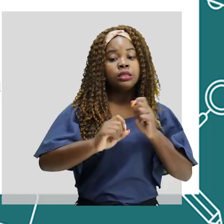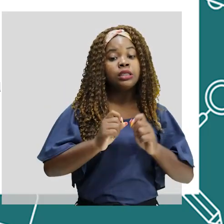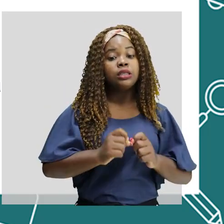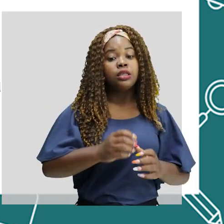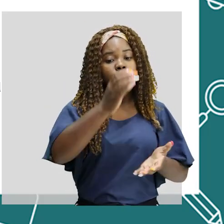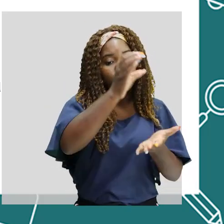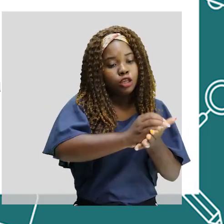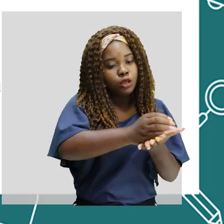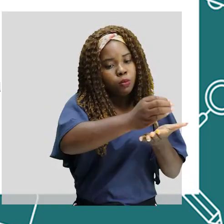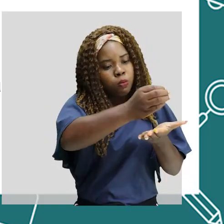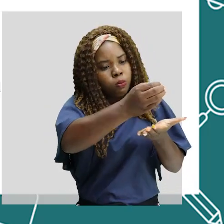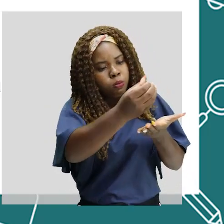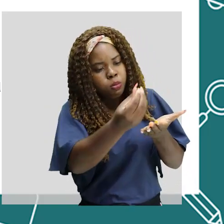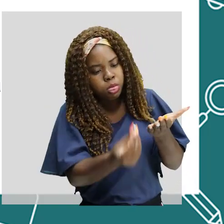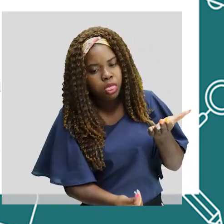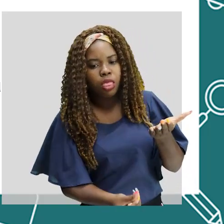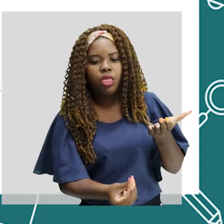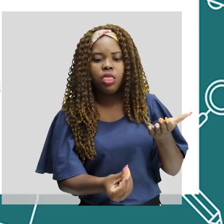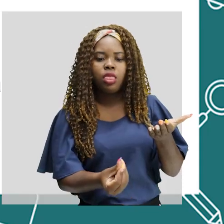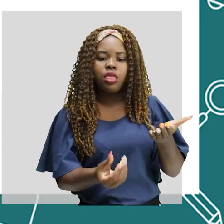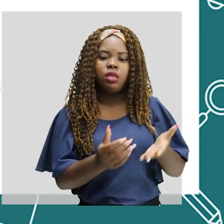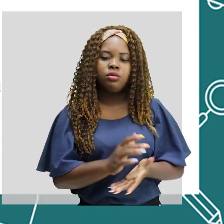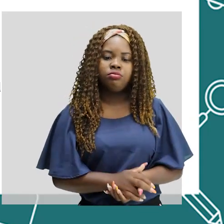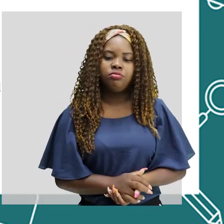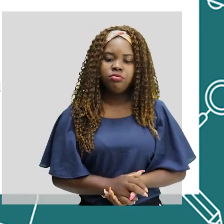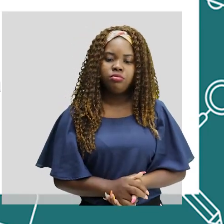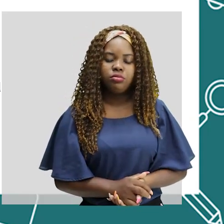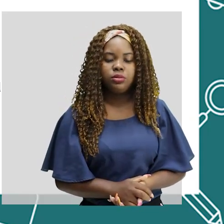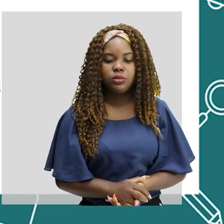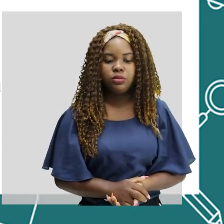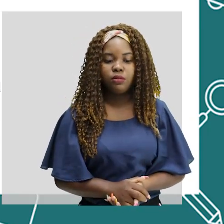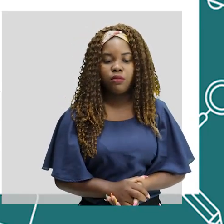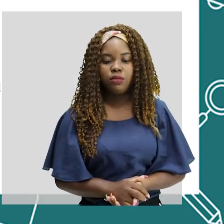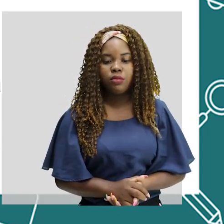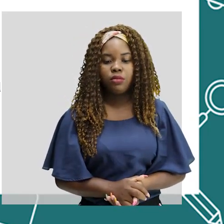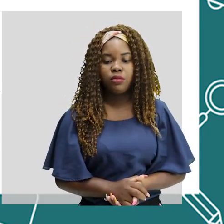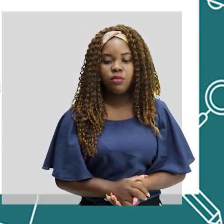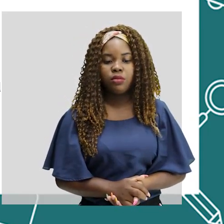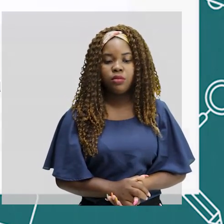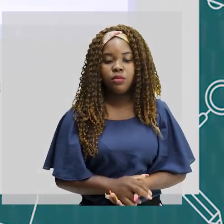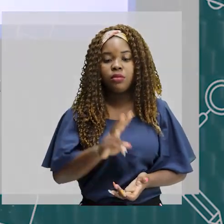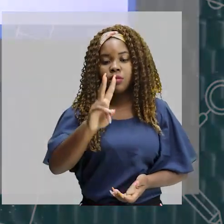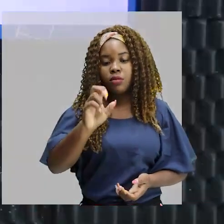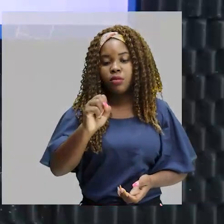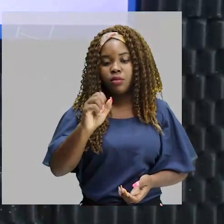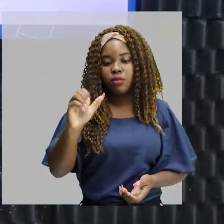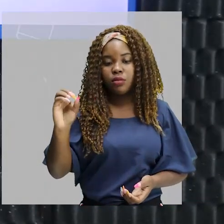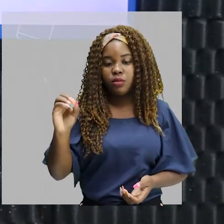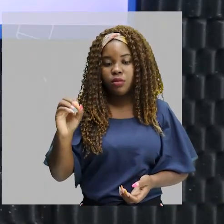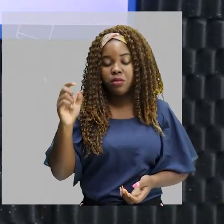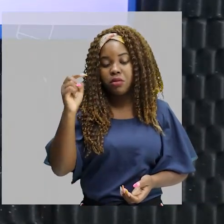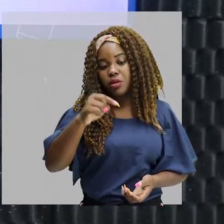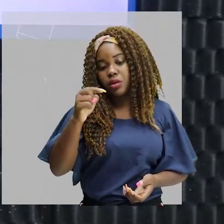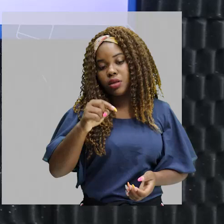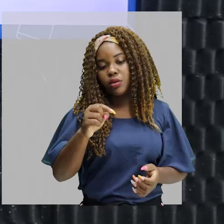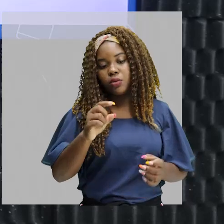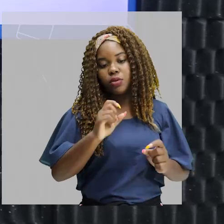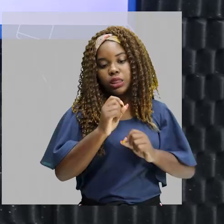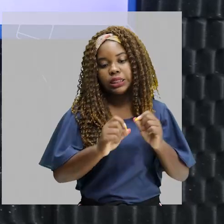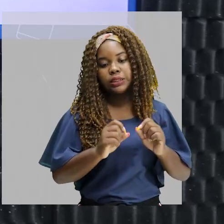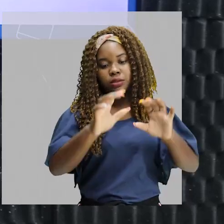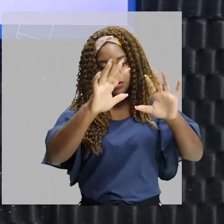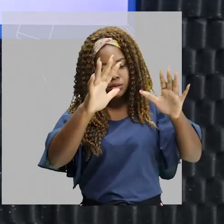seja quem for. Olha aqui, lembra que eu falo sempre para vocês de falsos cognatos? Lembra do vaso? Para nós aqui, o vaso é